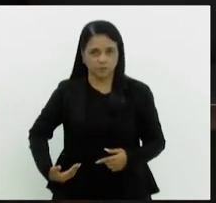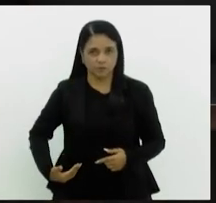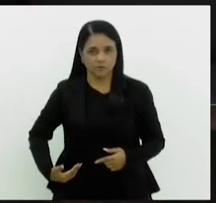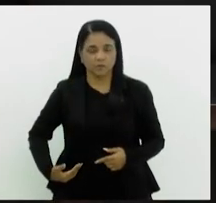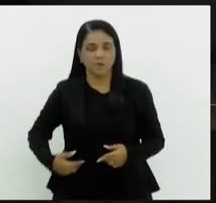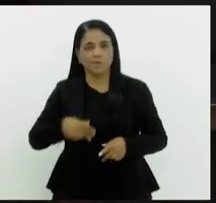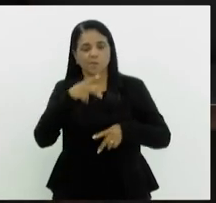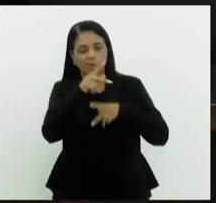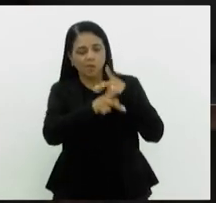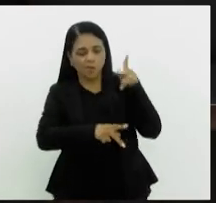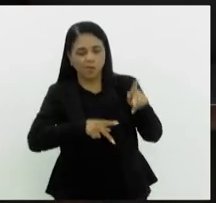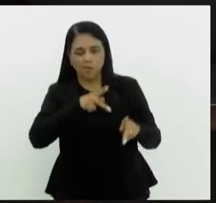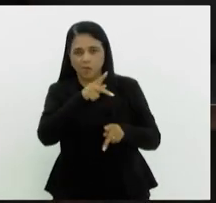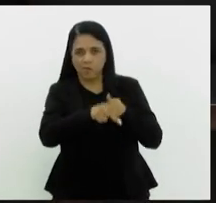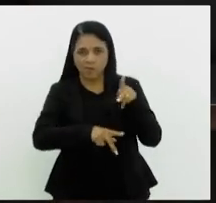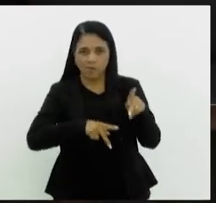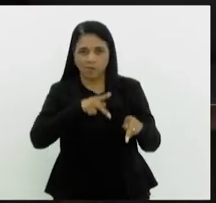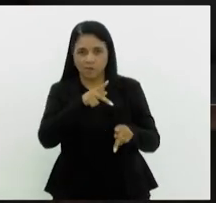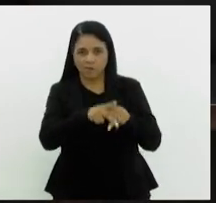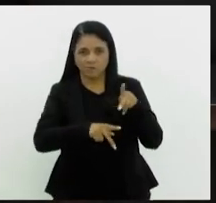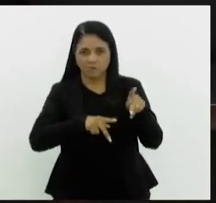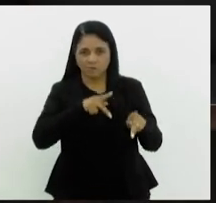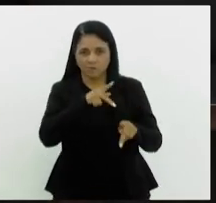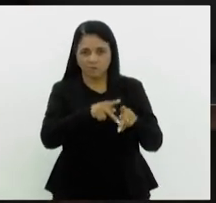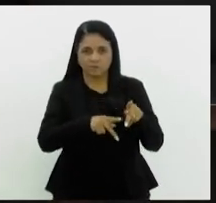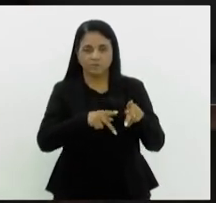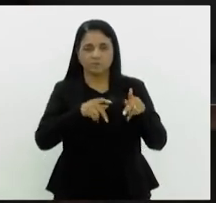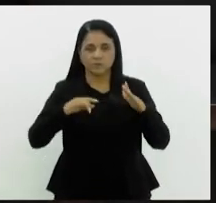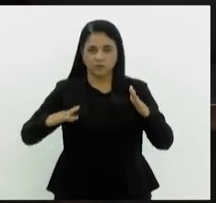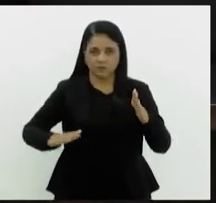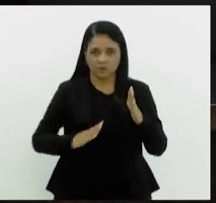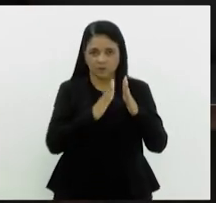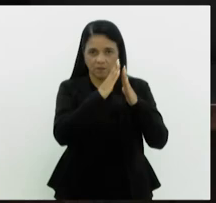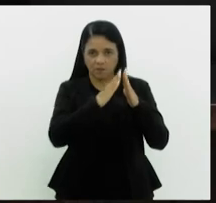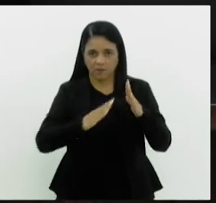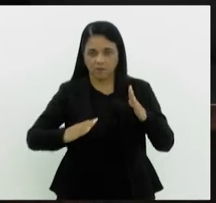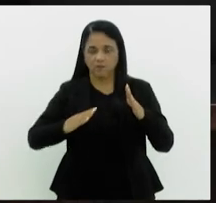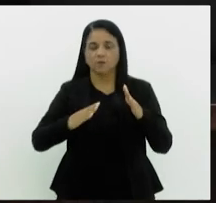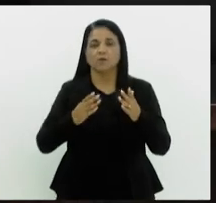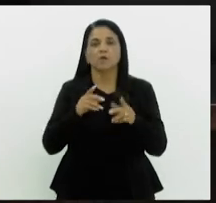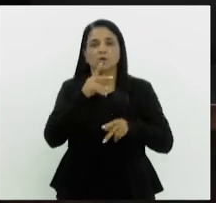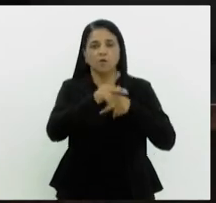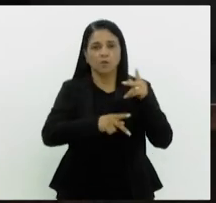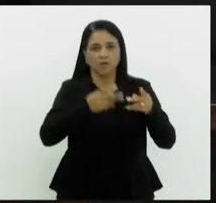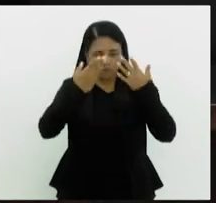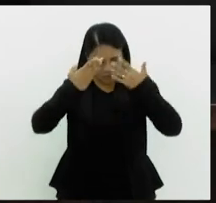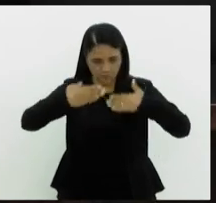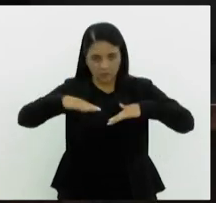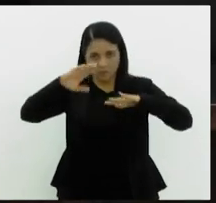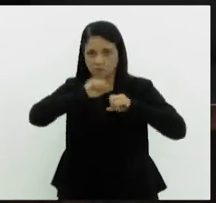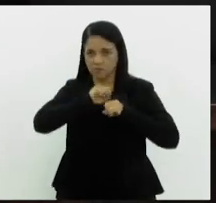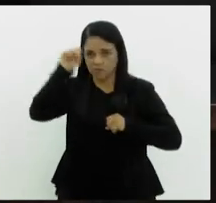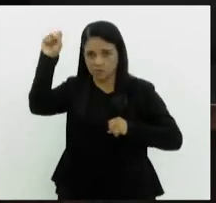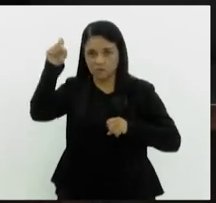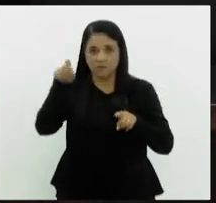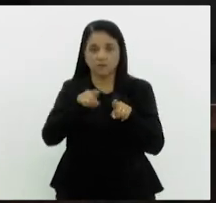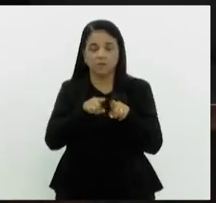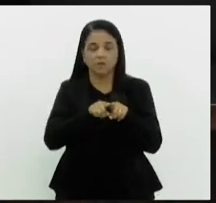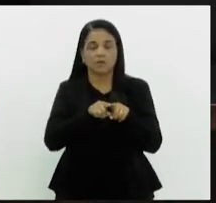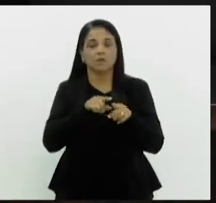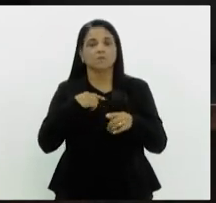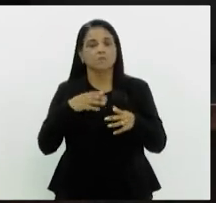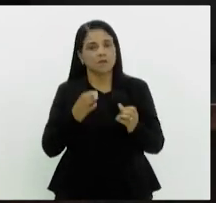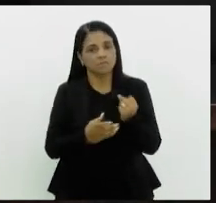a população de terreiros, para o povo de Axé, em especial, garantindo políticas